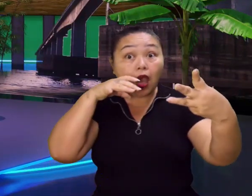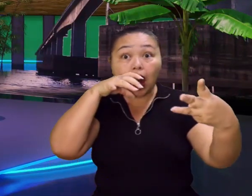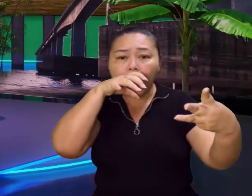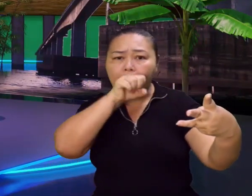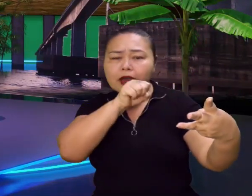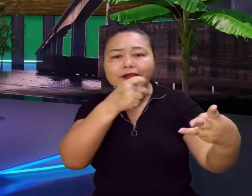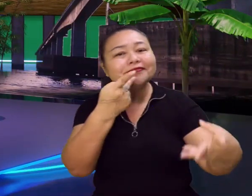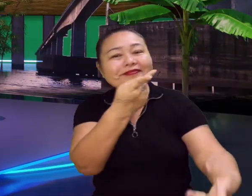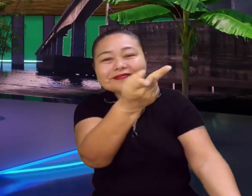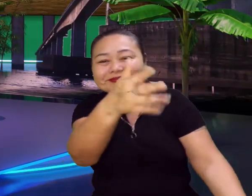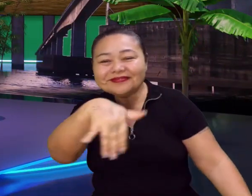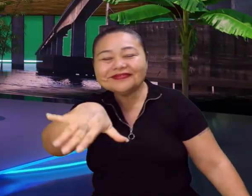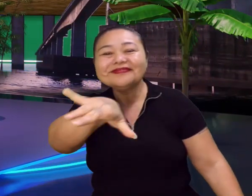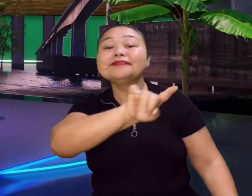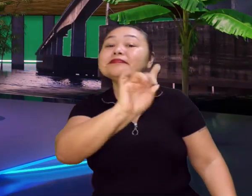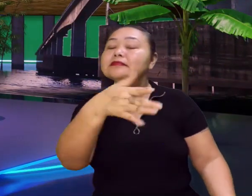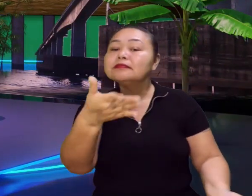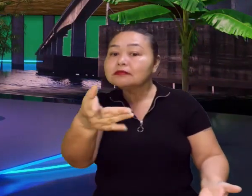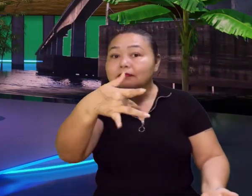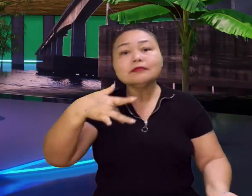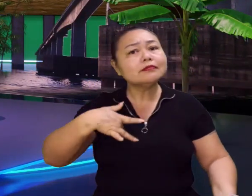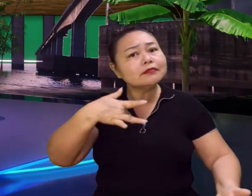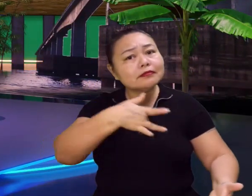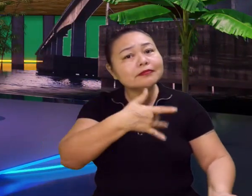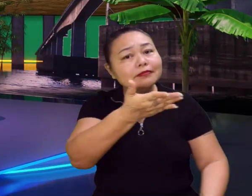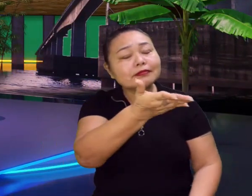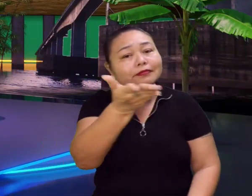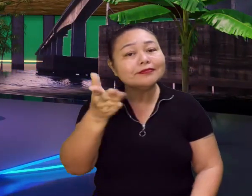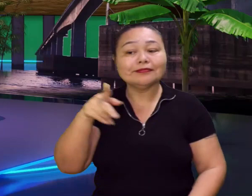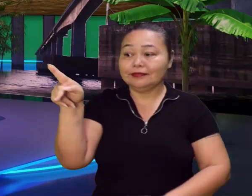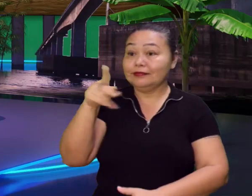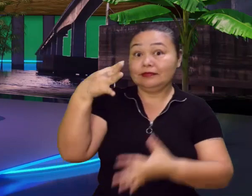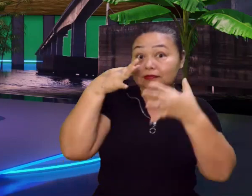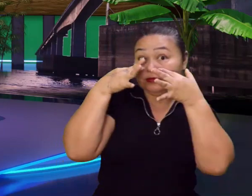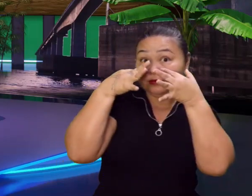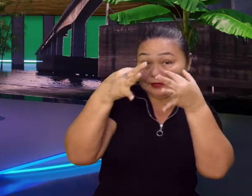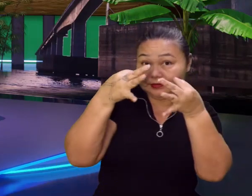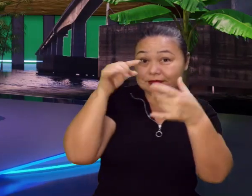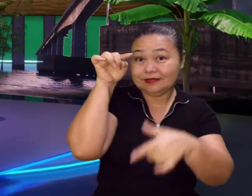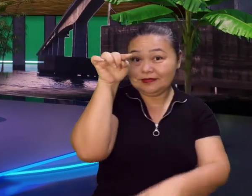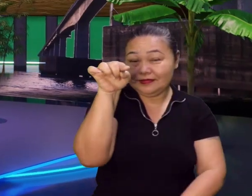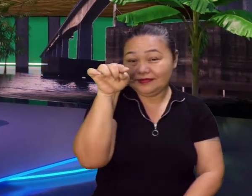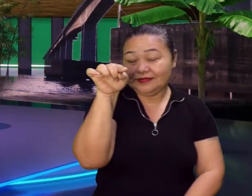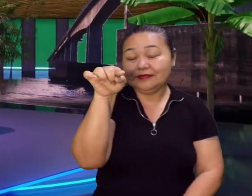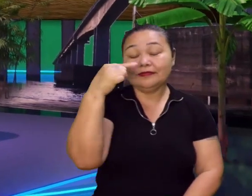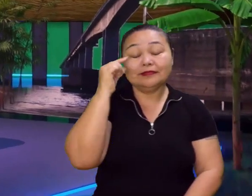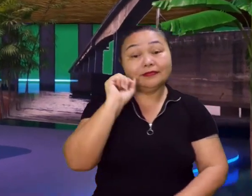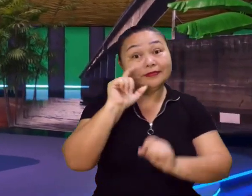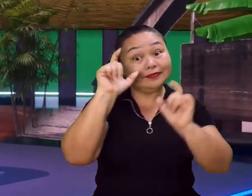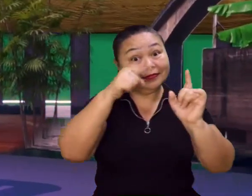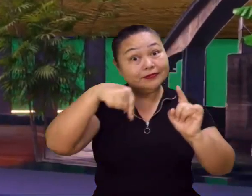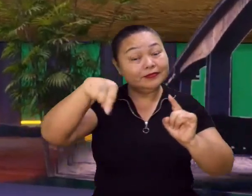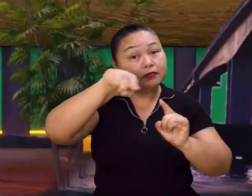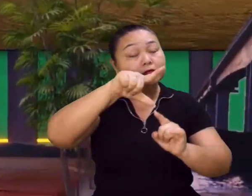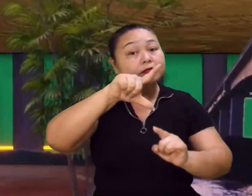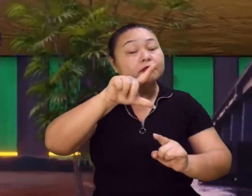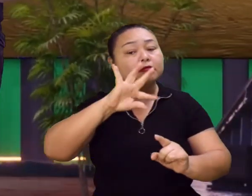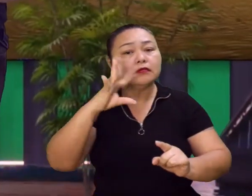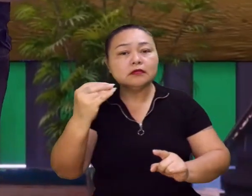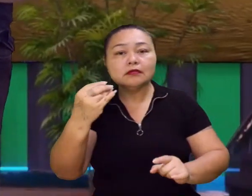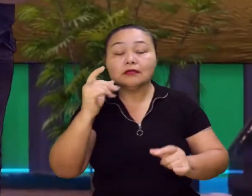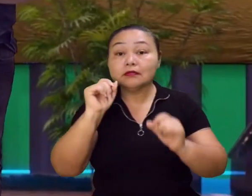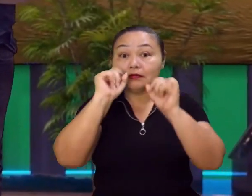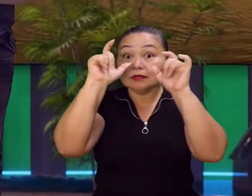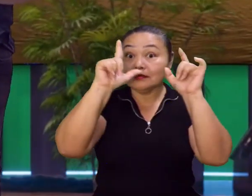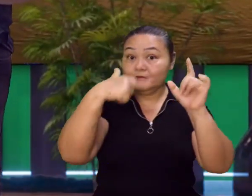Fala, galera! E aí, como estão vocês? Professor presencial aí, ó. Fique de olho na galera aí, está todo mundo ligado